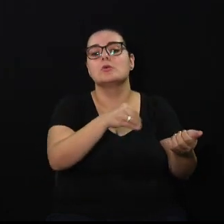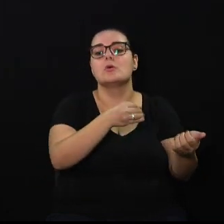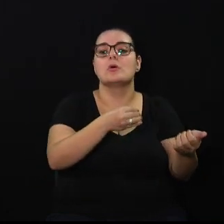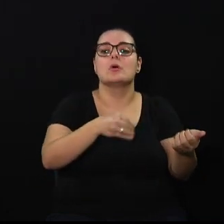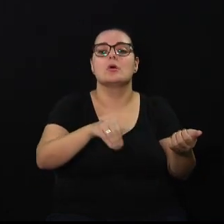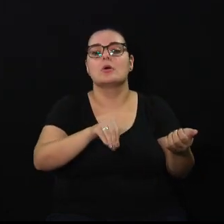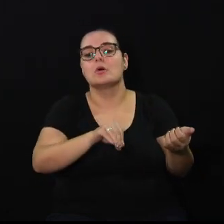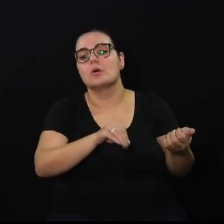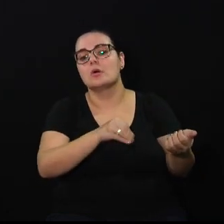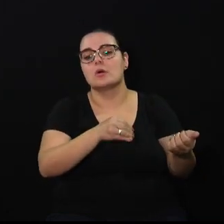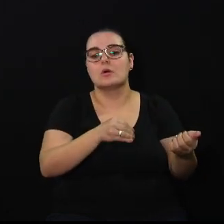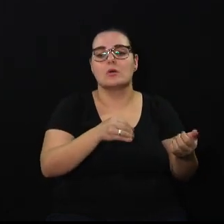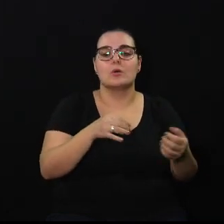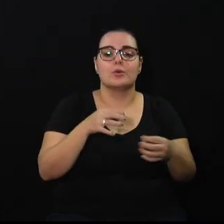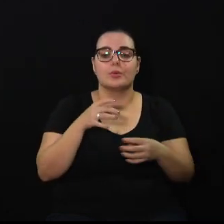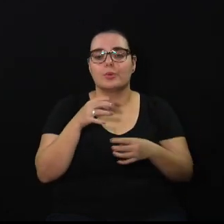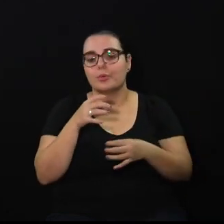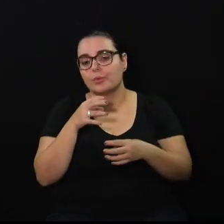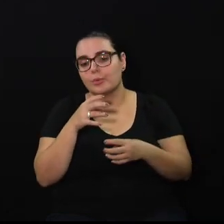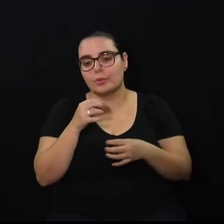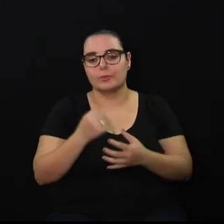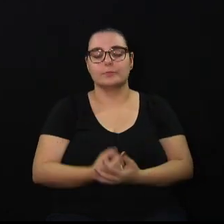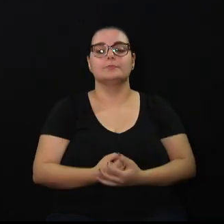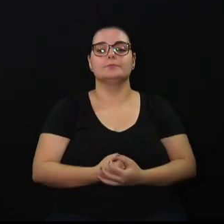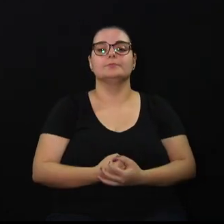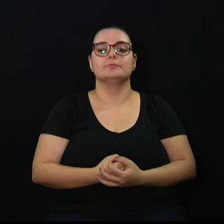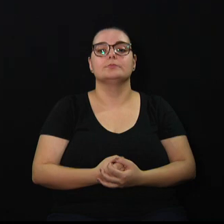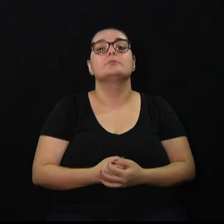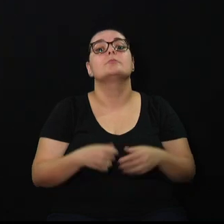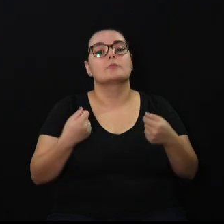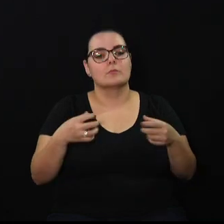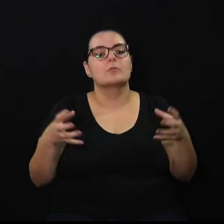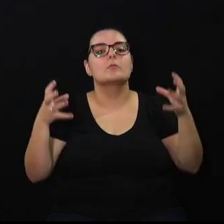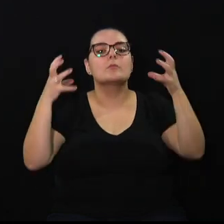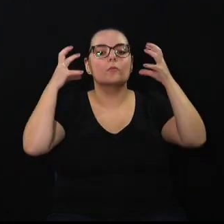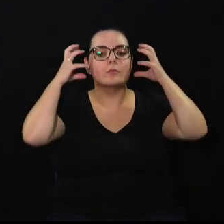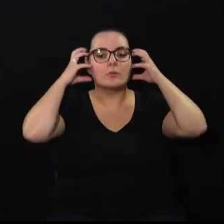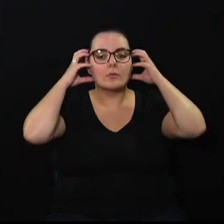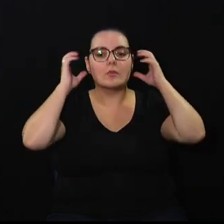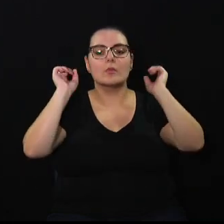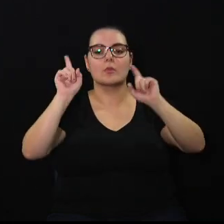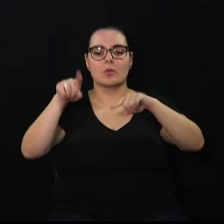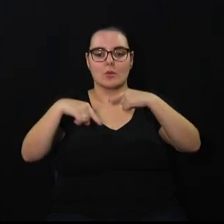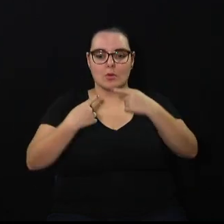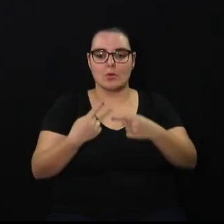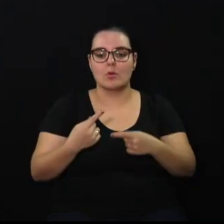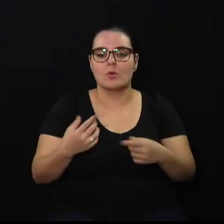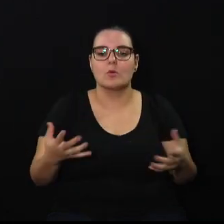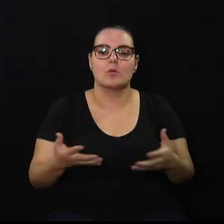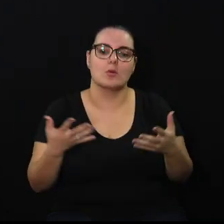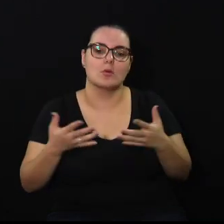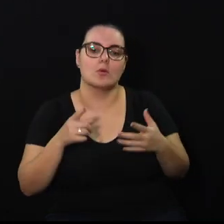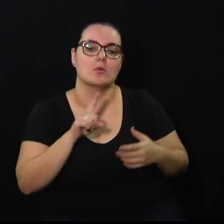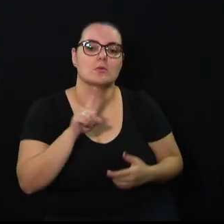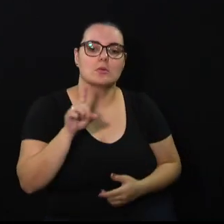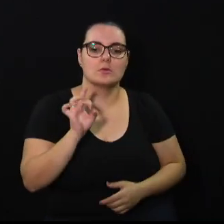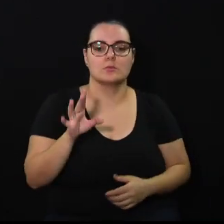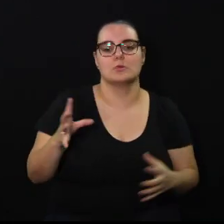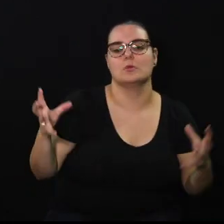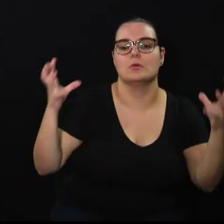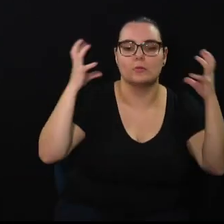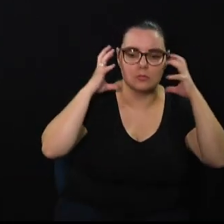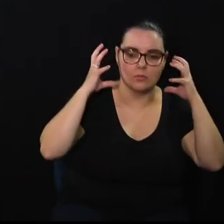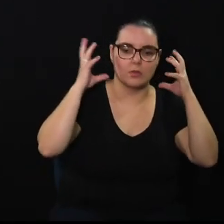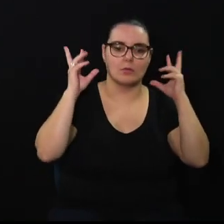daí onde também com procuram esse tipo de de fome mais pra outro tipo de estímulo não só para a bafa